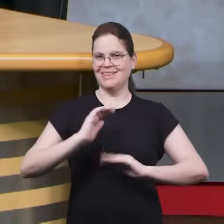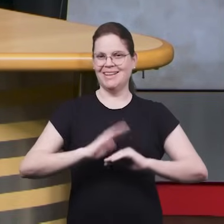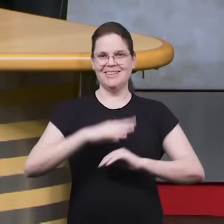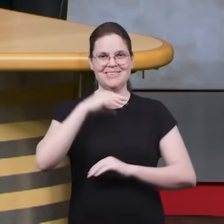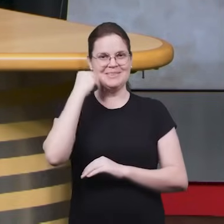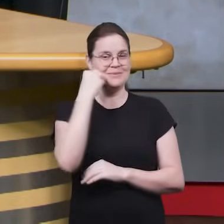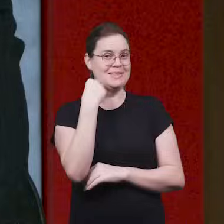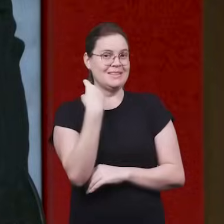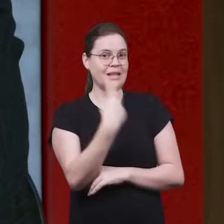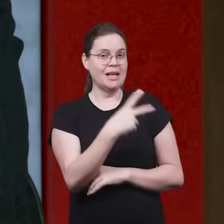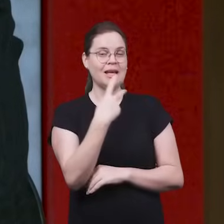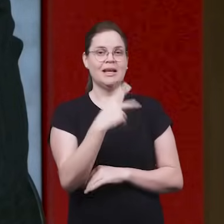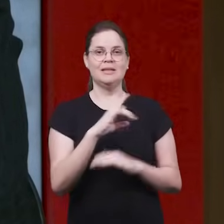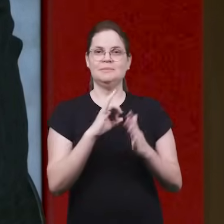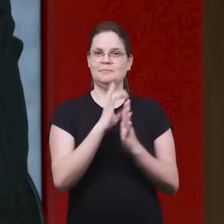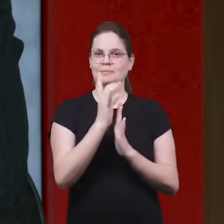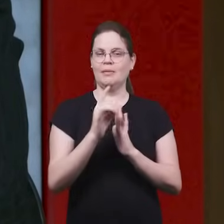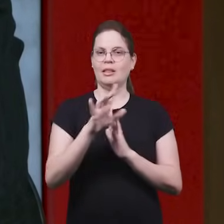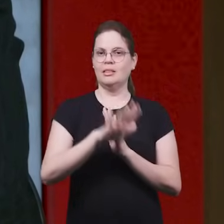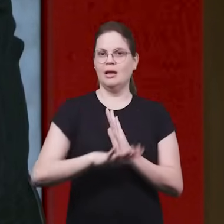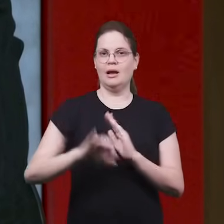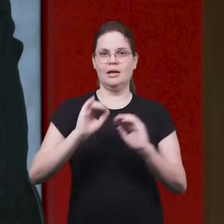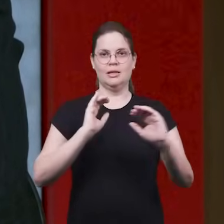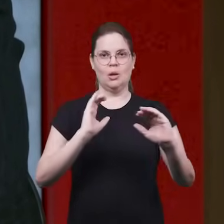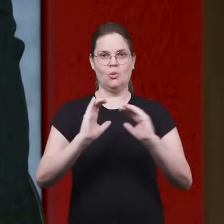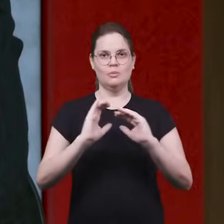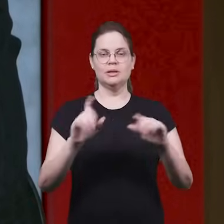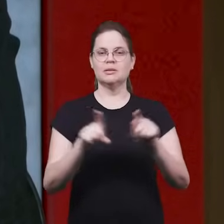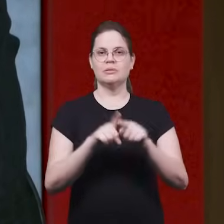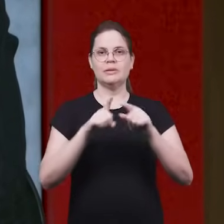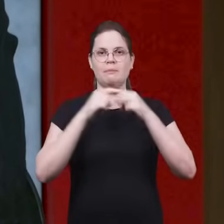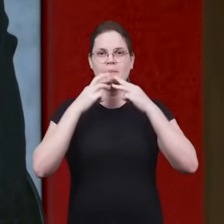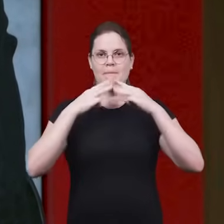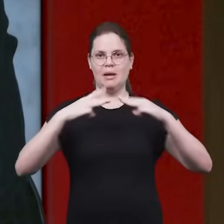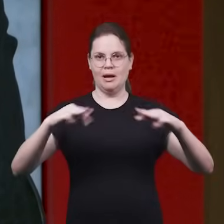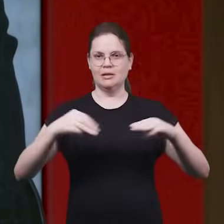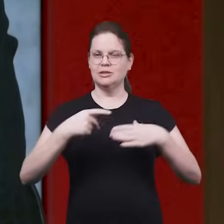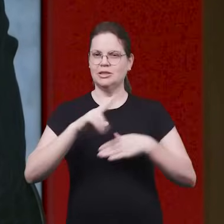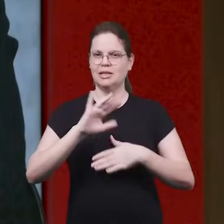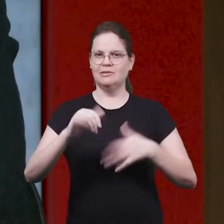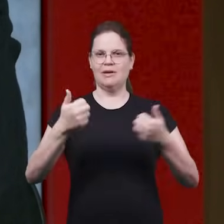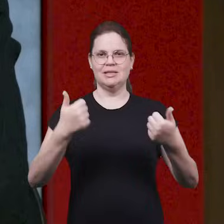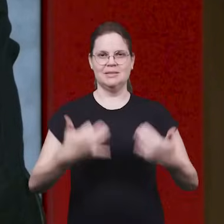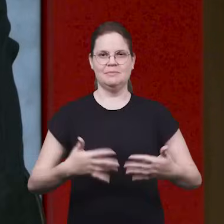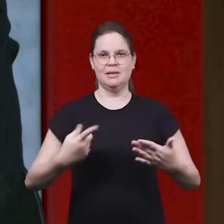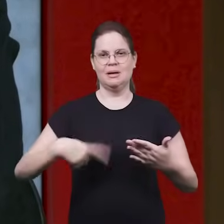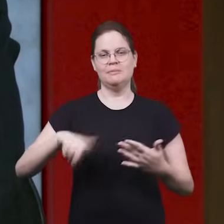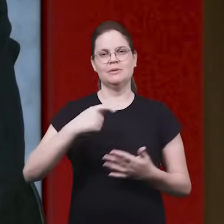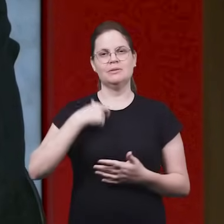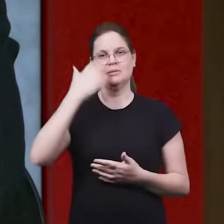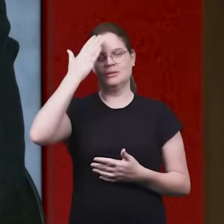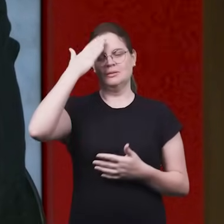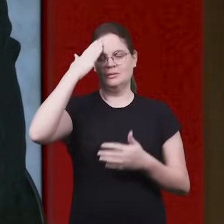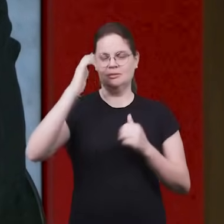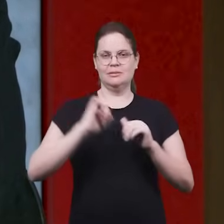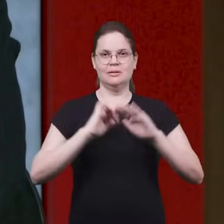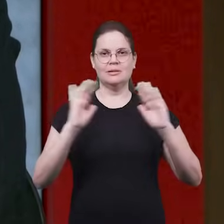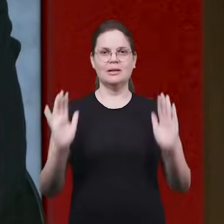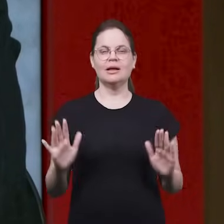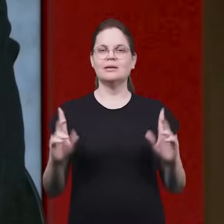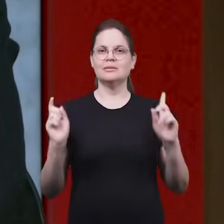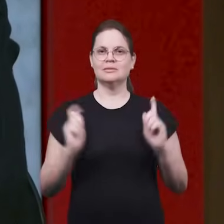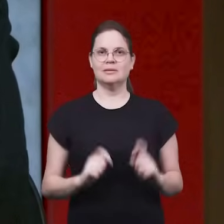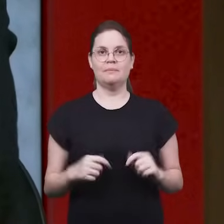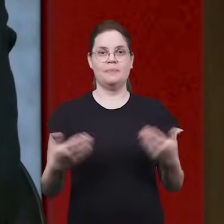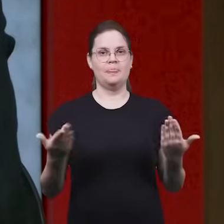sua especialidade, que é comunicação, marketing, e vai trazer esses ensinos para nós, né? Entender melhor. E hoje